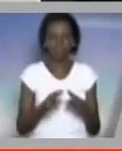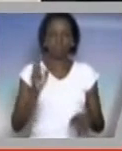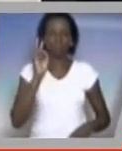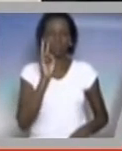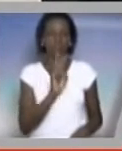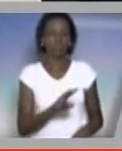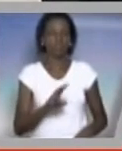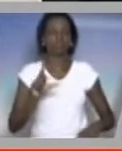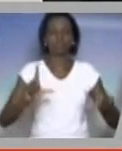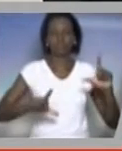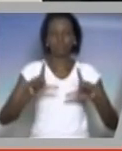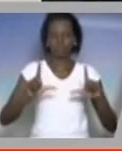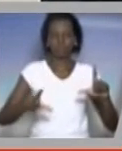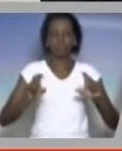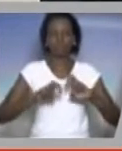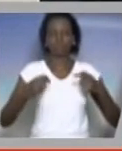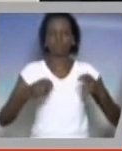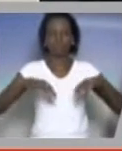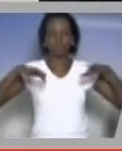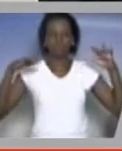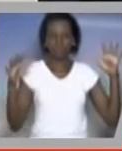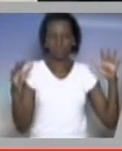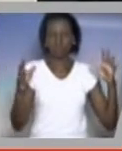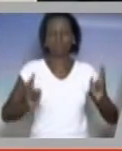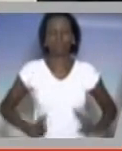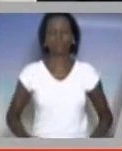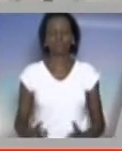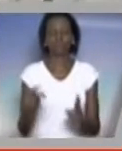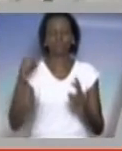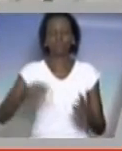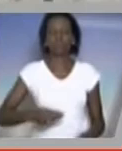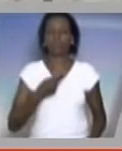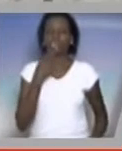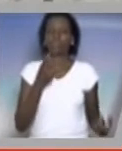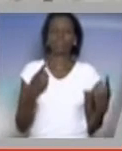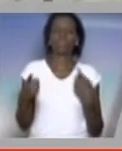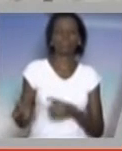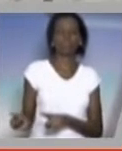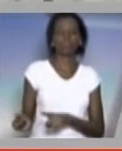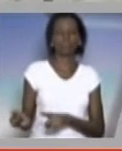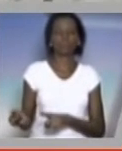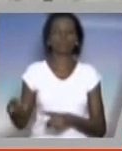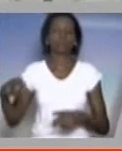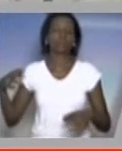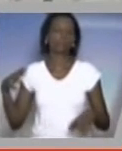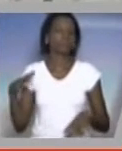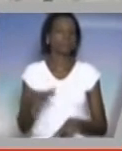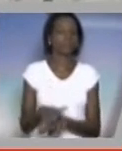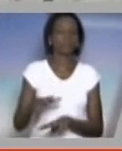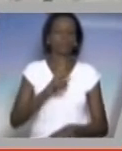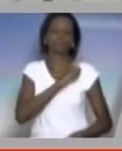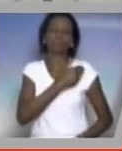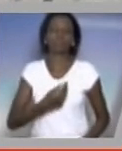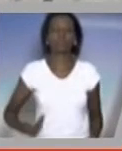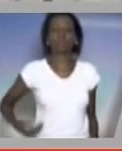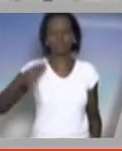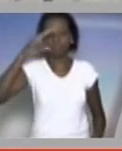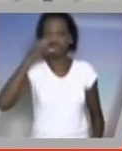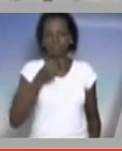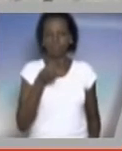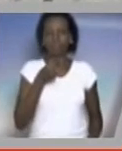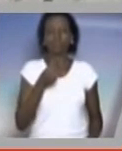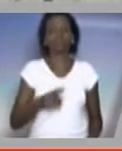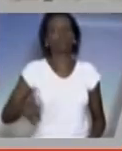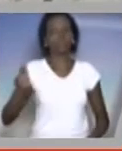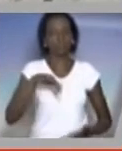Gostaria aqui de continuar falando e denunciando os ataques que o governador Alckmin,